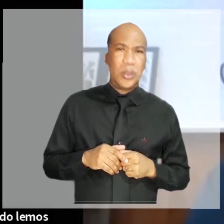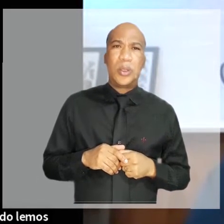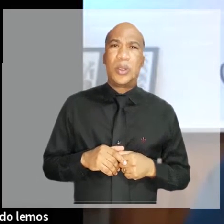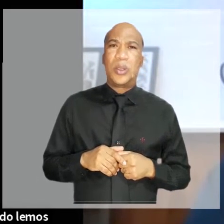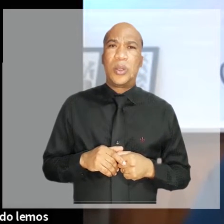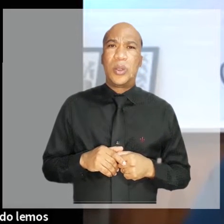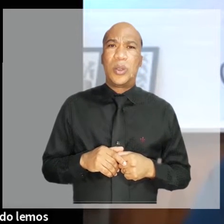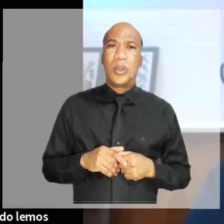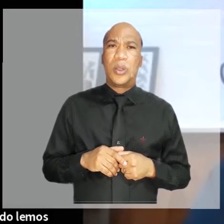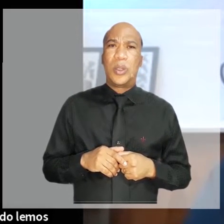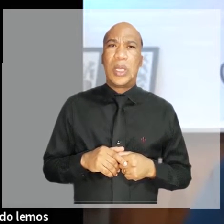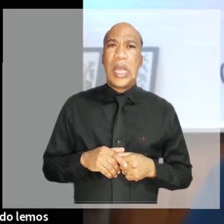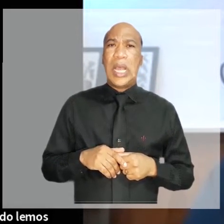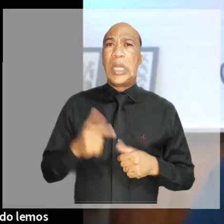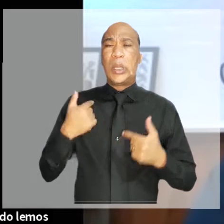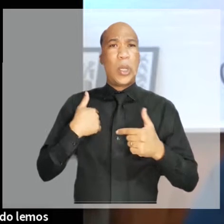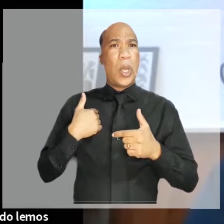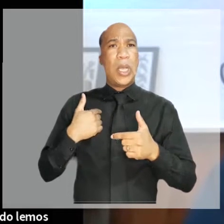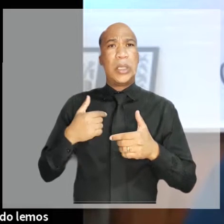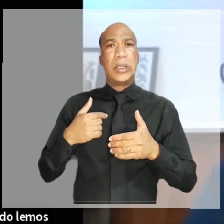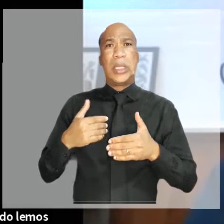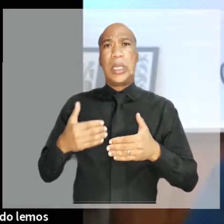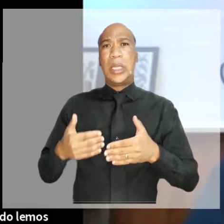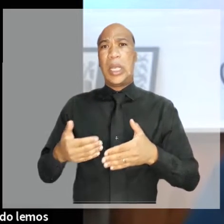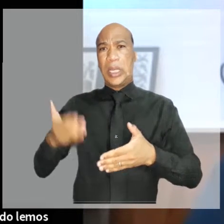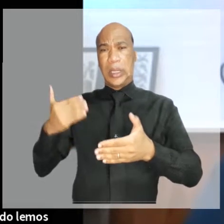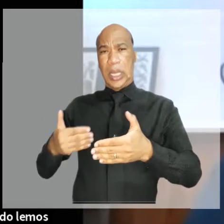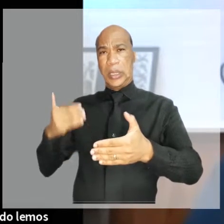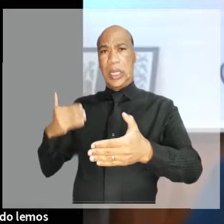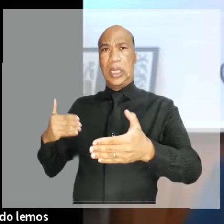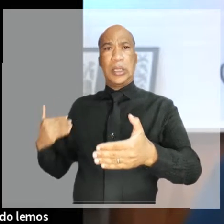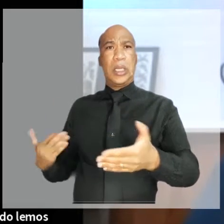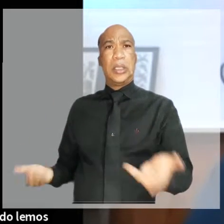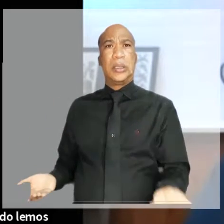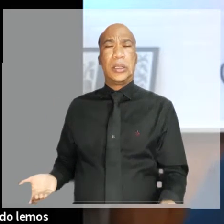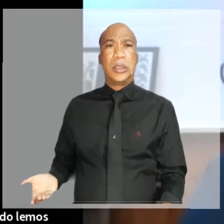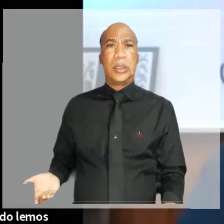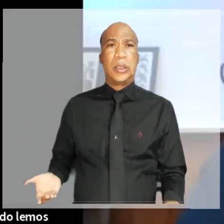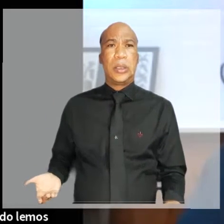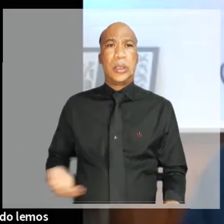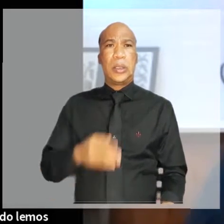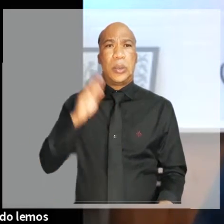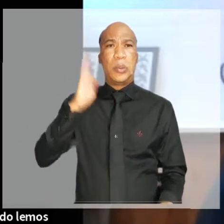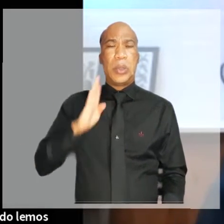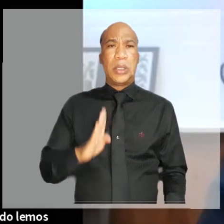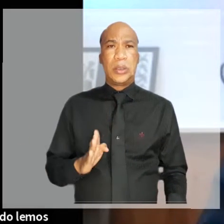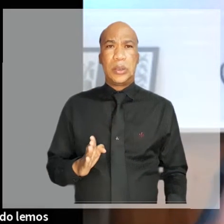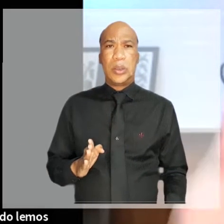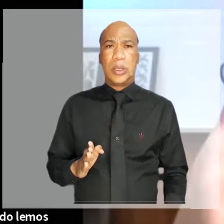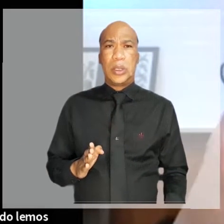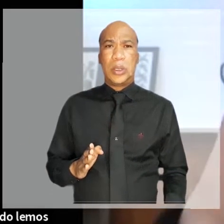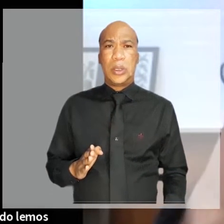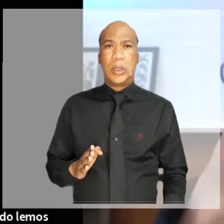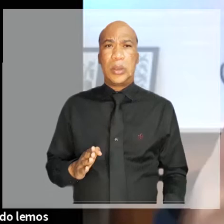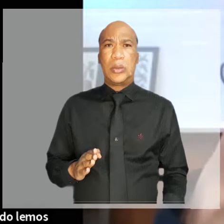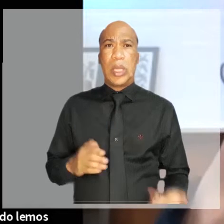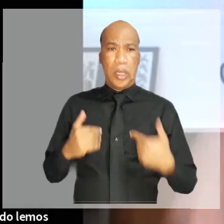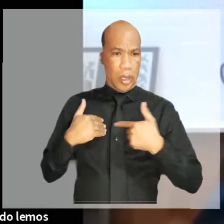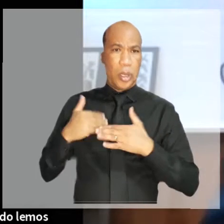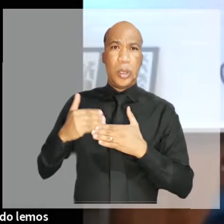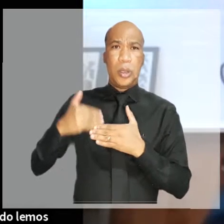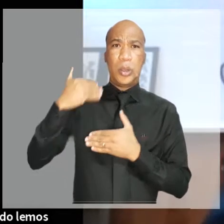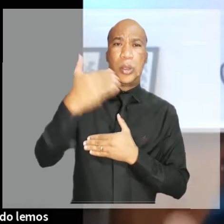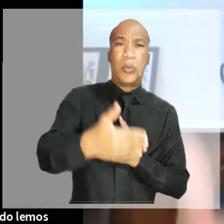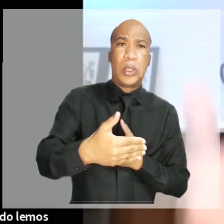com relação aos nossos vizinhos latino-americanos. Então, o Brasil, nesse estudo, ele apareceu atrás